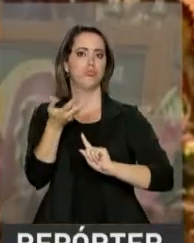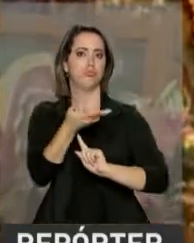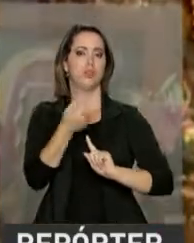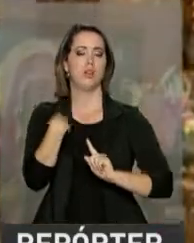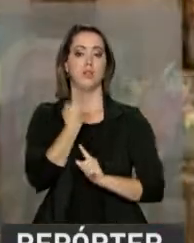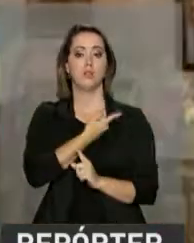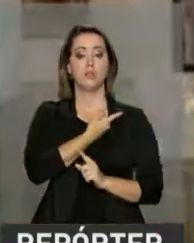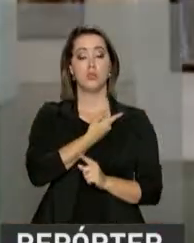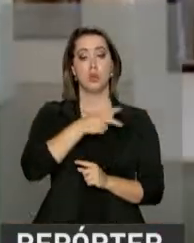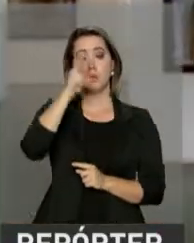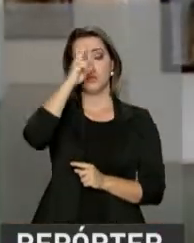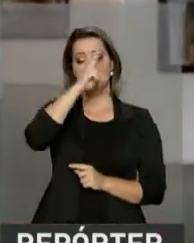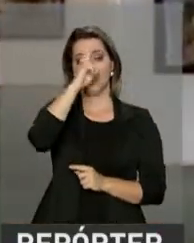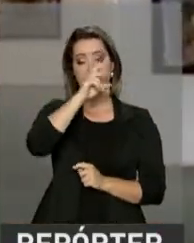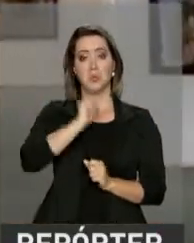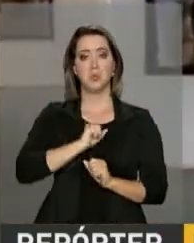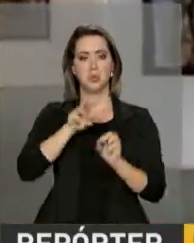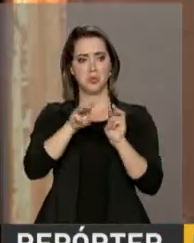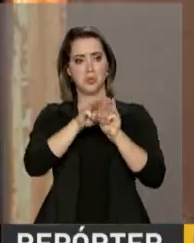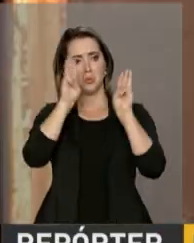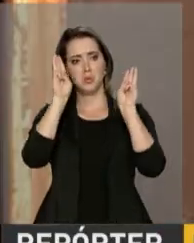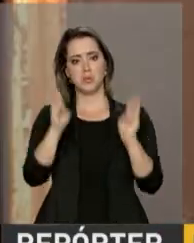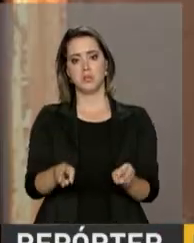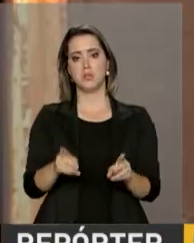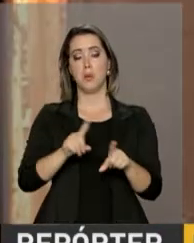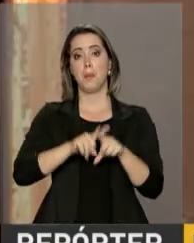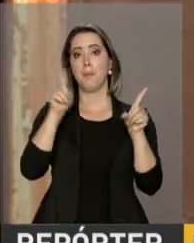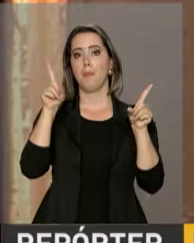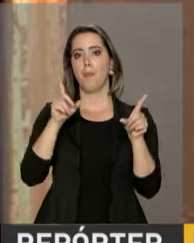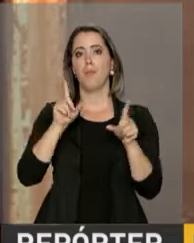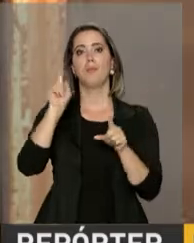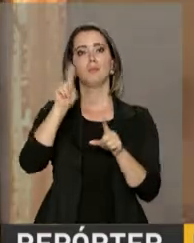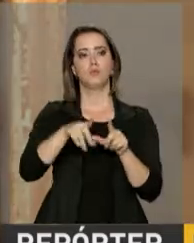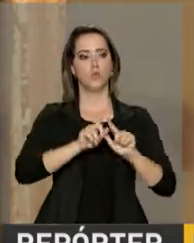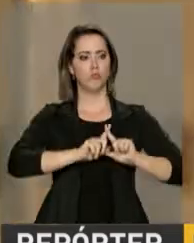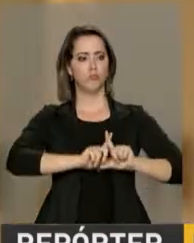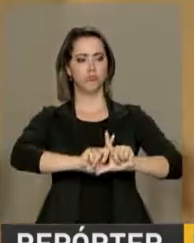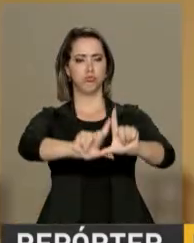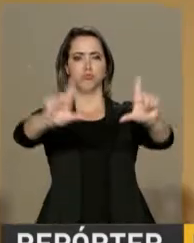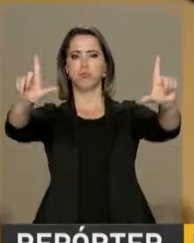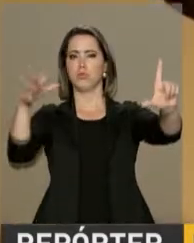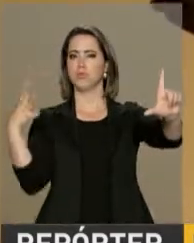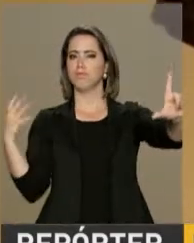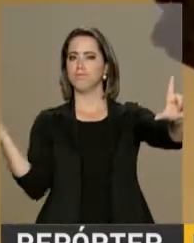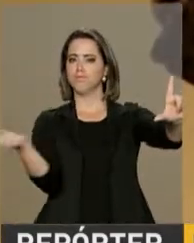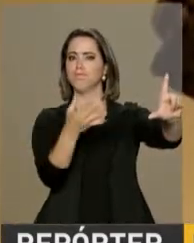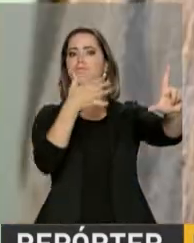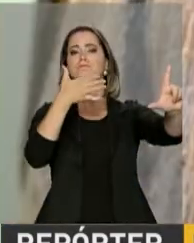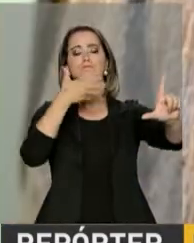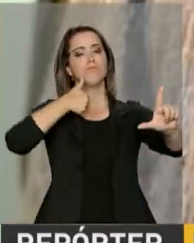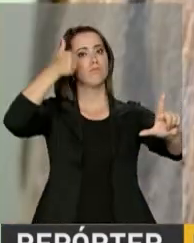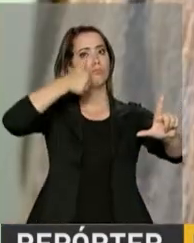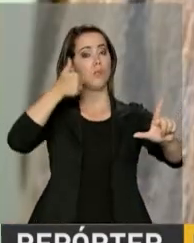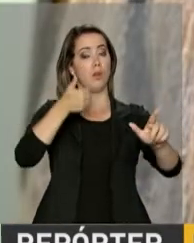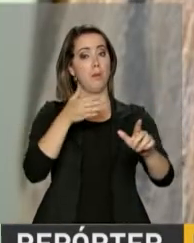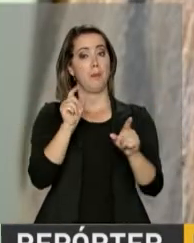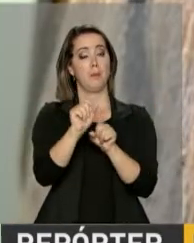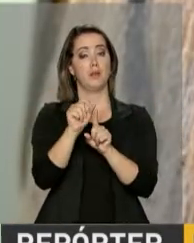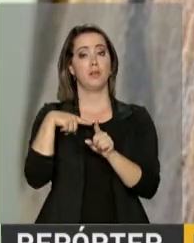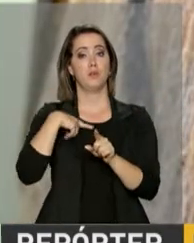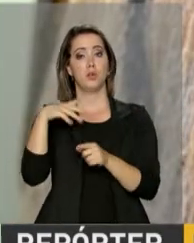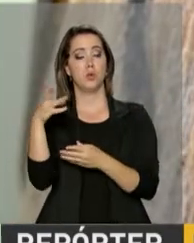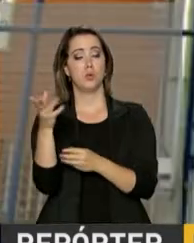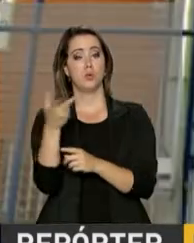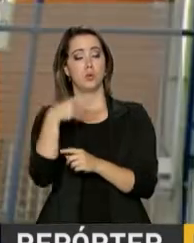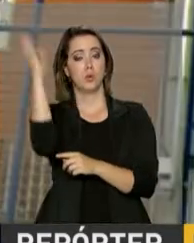poderia ter sobre o acervo do museu uma galeria mas além de ser em quadros de grandes modernistas brasileiros estas peças têm em comum